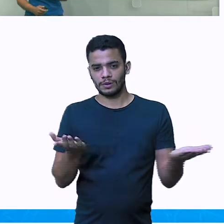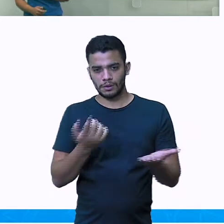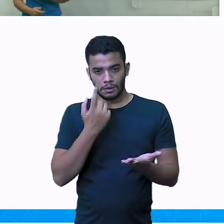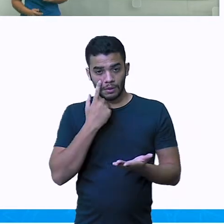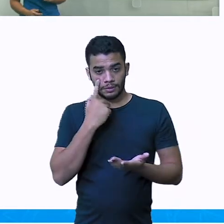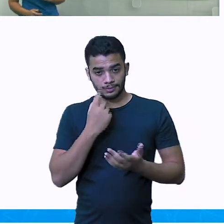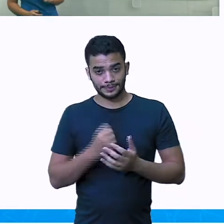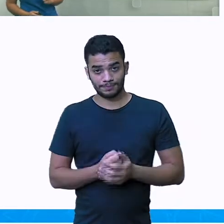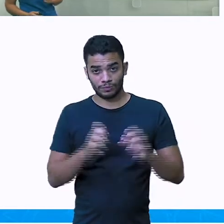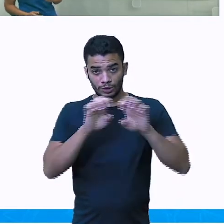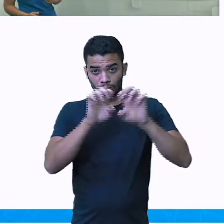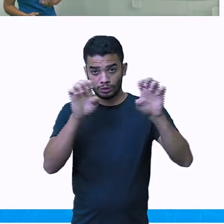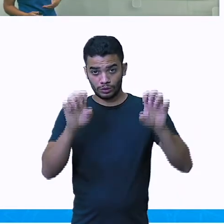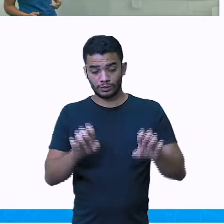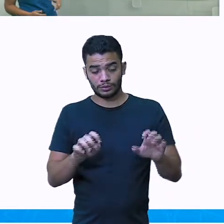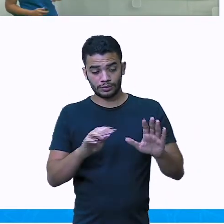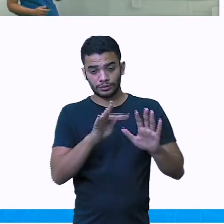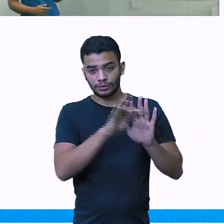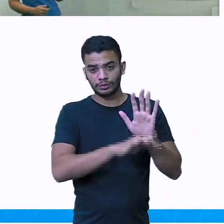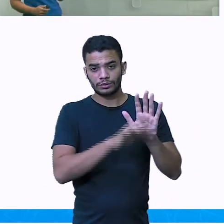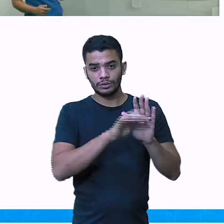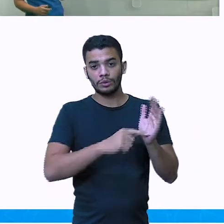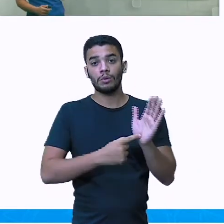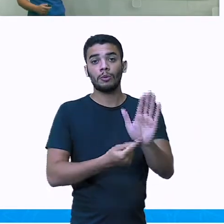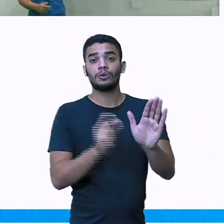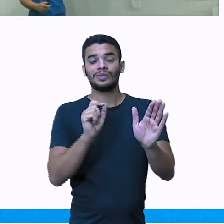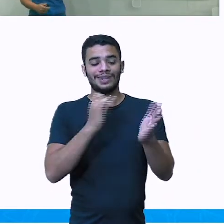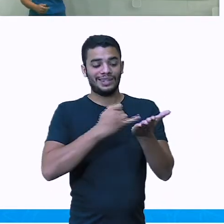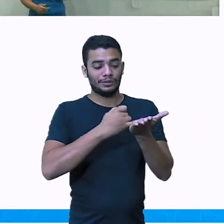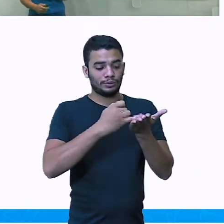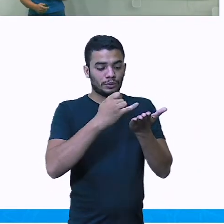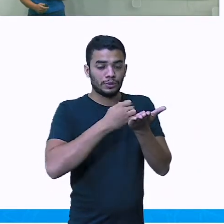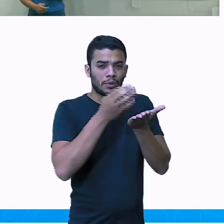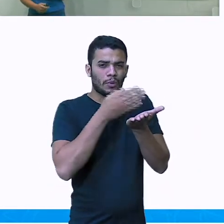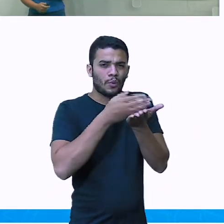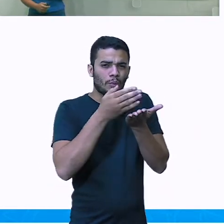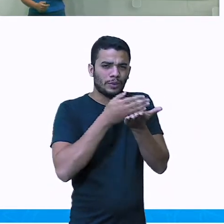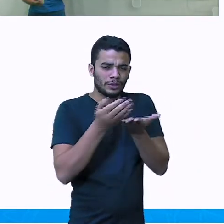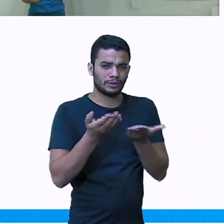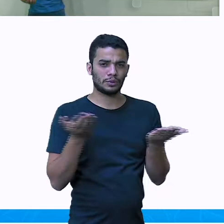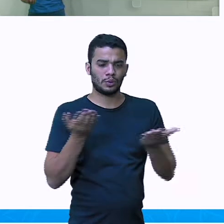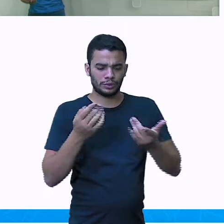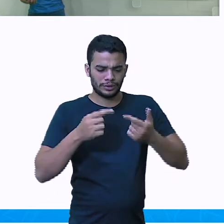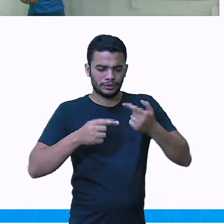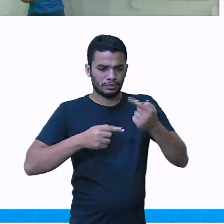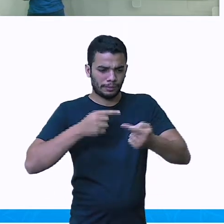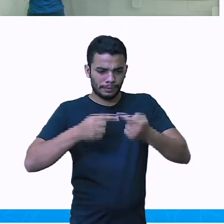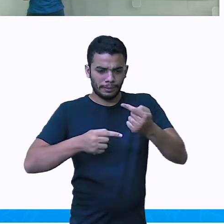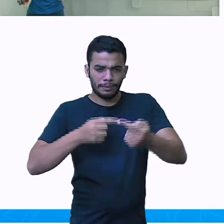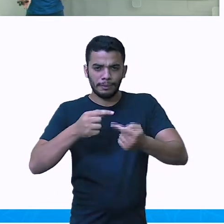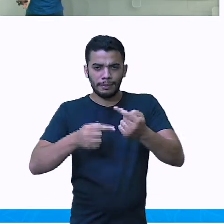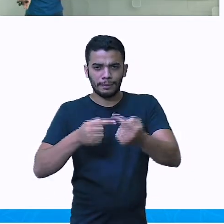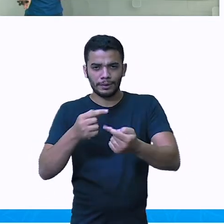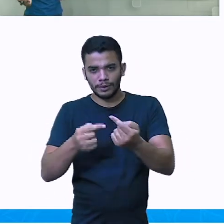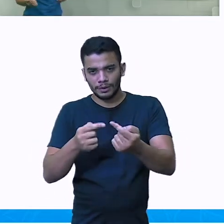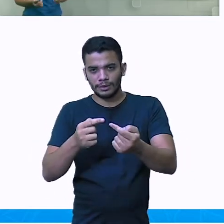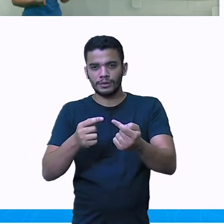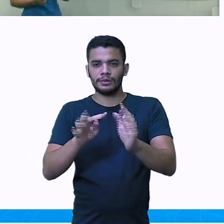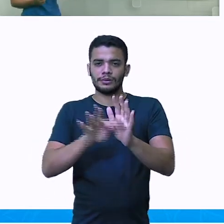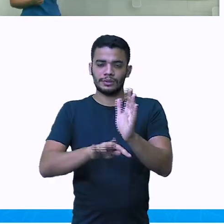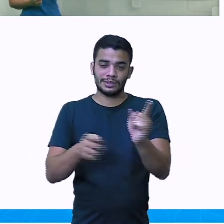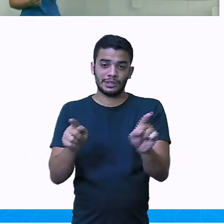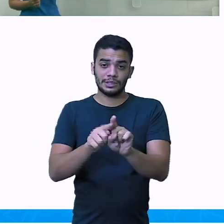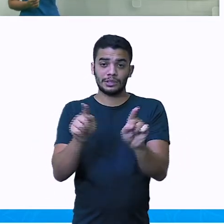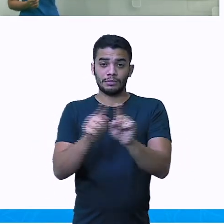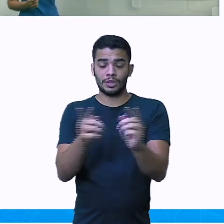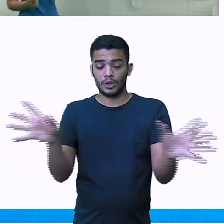A estrutura do texto, que é a introdução, o desenvolvimento e a conclusão, nada mais é do que